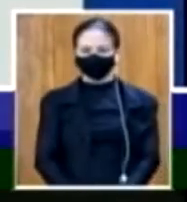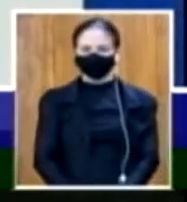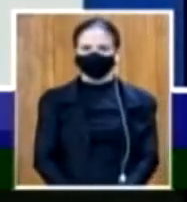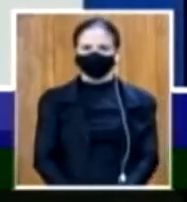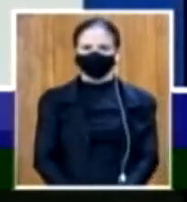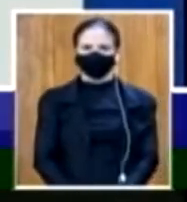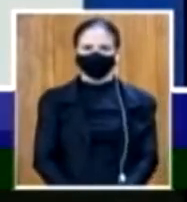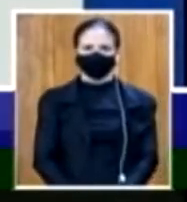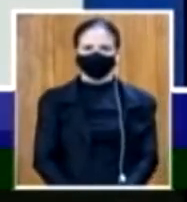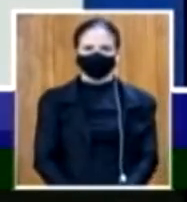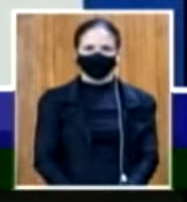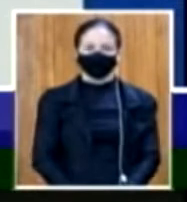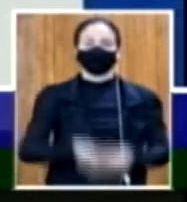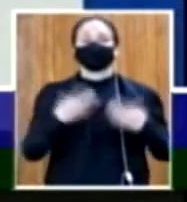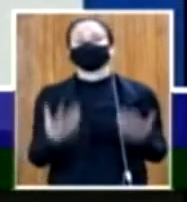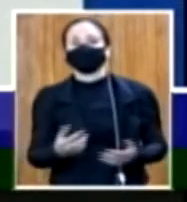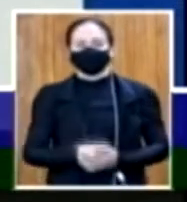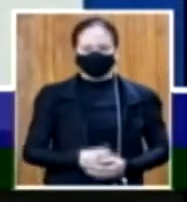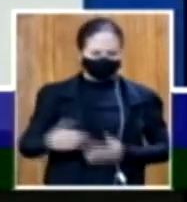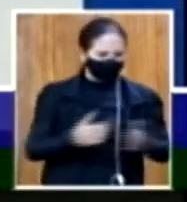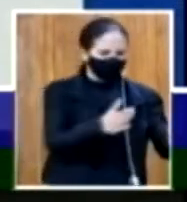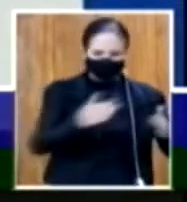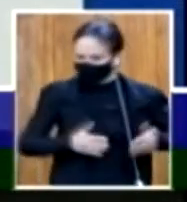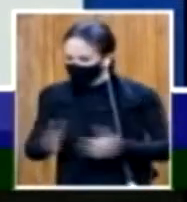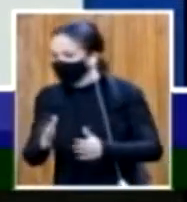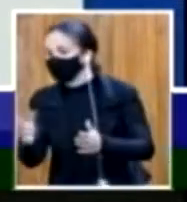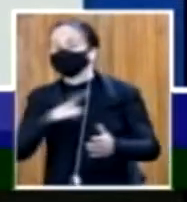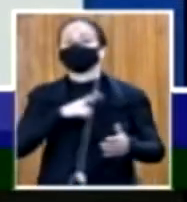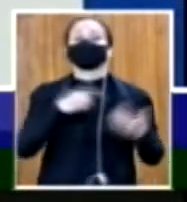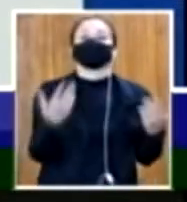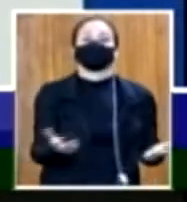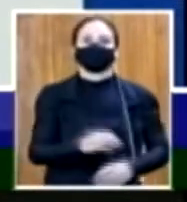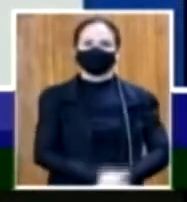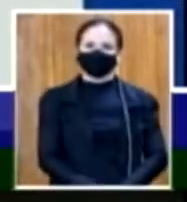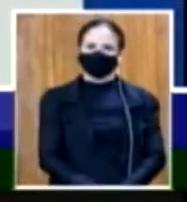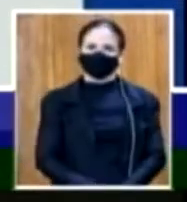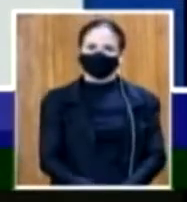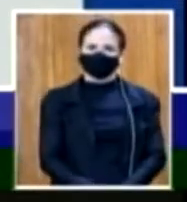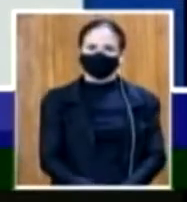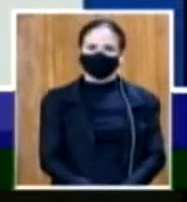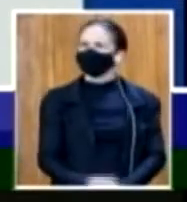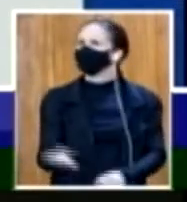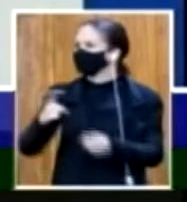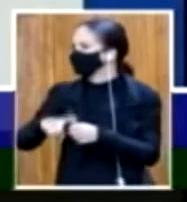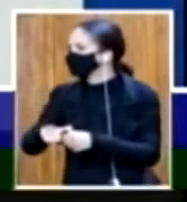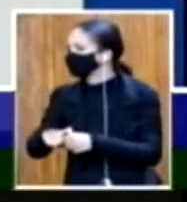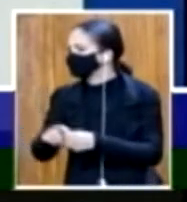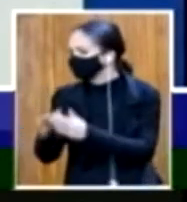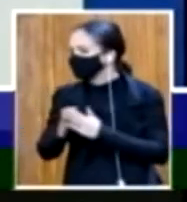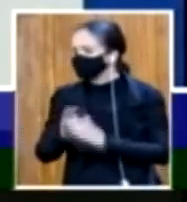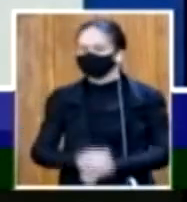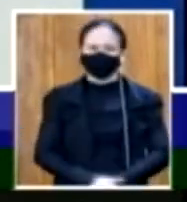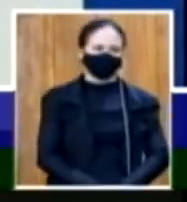Então vamos lá. Quais caminhos que nós temos? Pode voltar, Paulo.